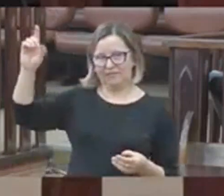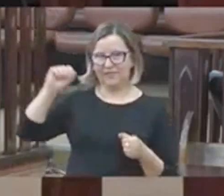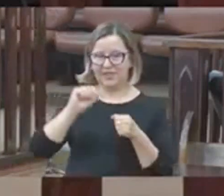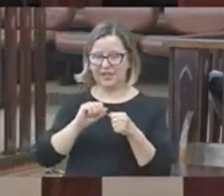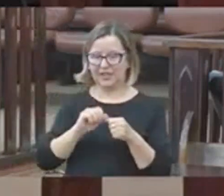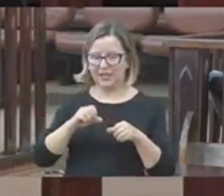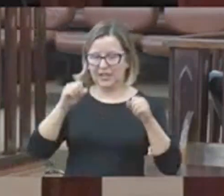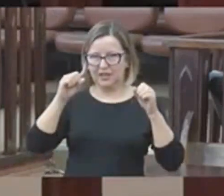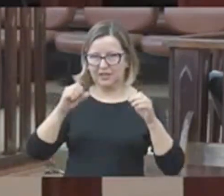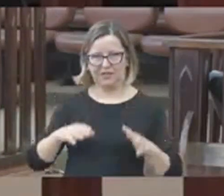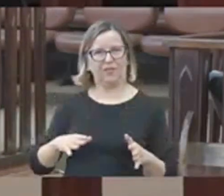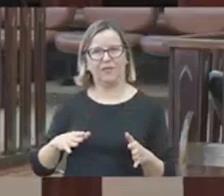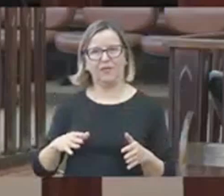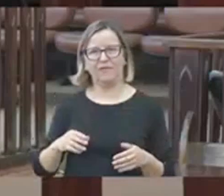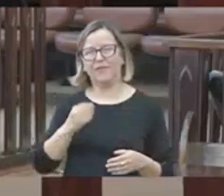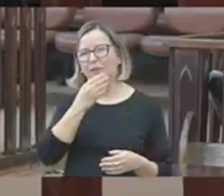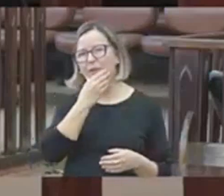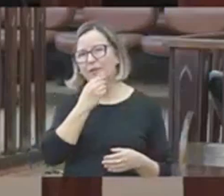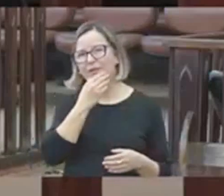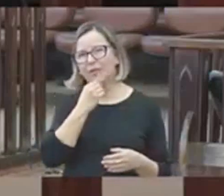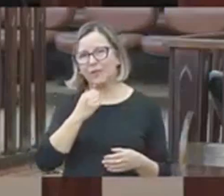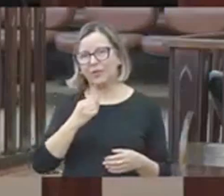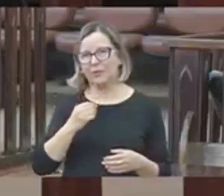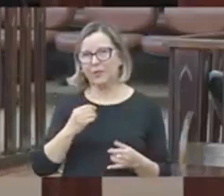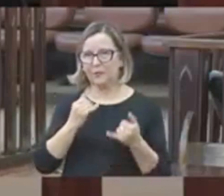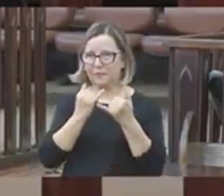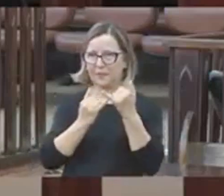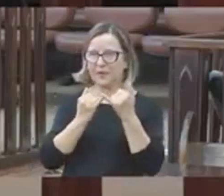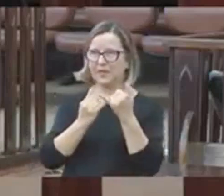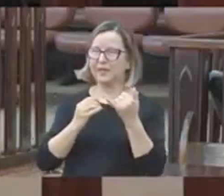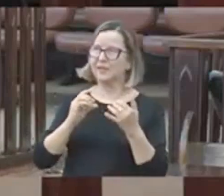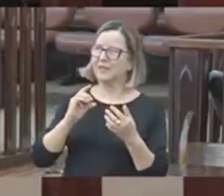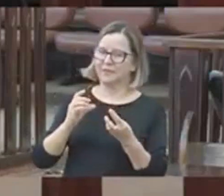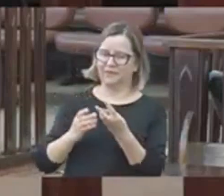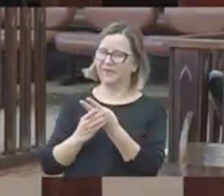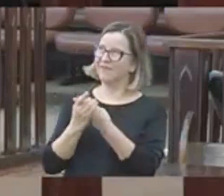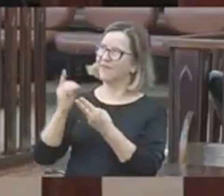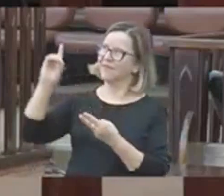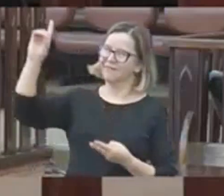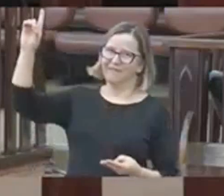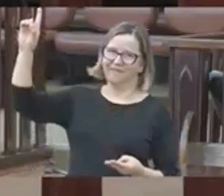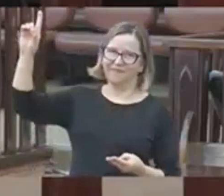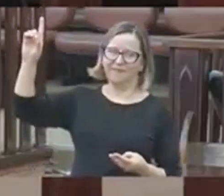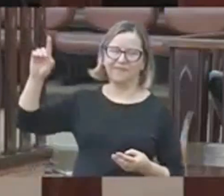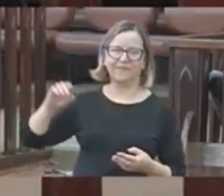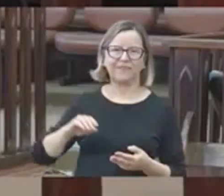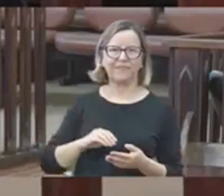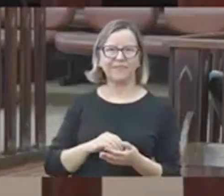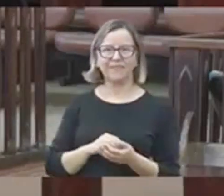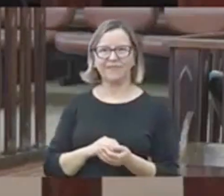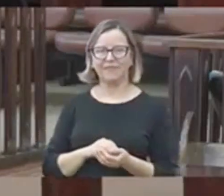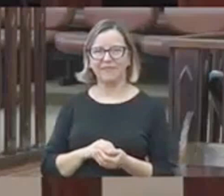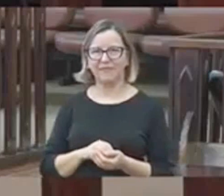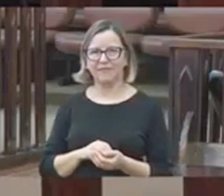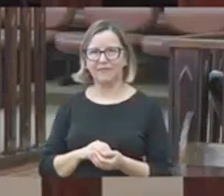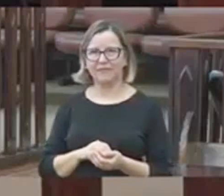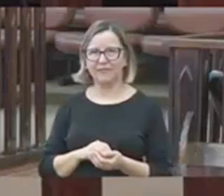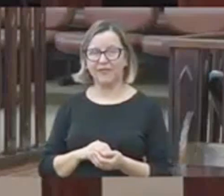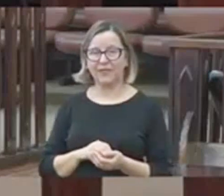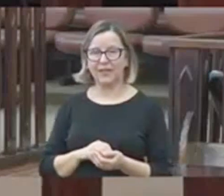comum no lar. Porém, a responsabilidade de governo dado por Deus está sobre o